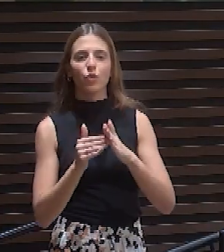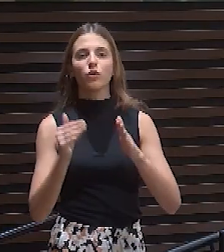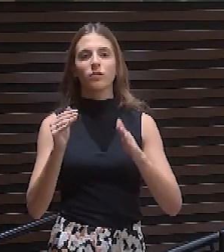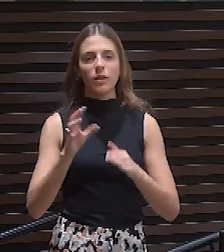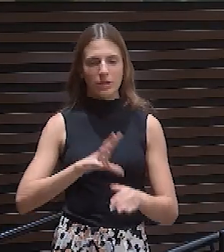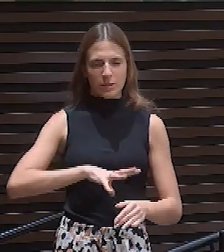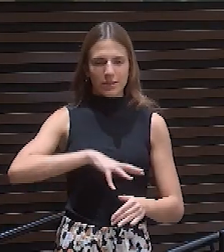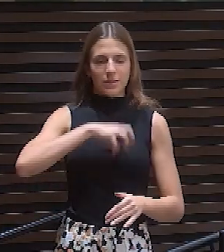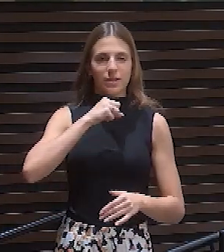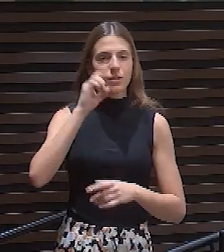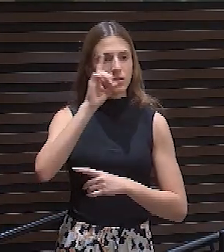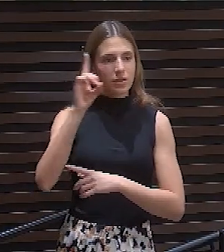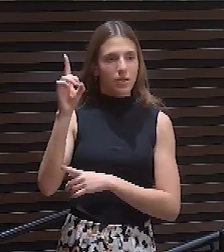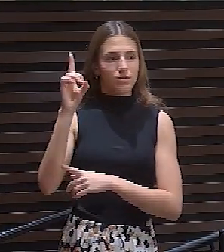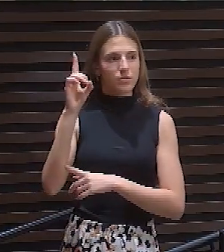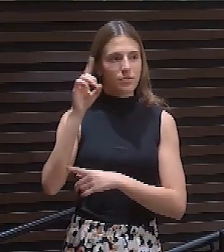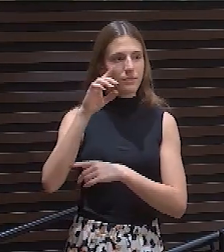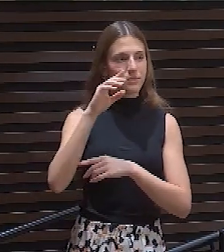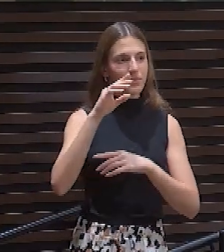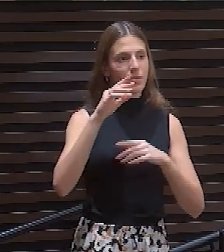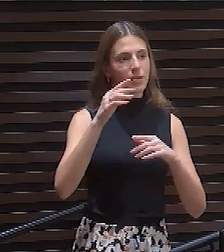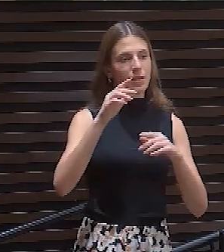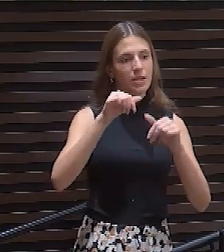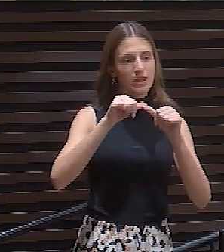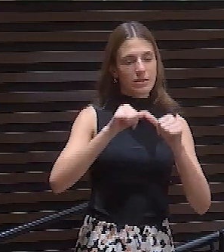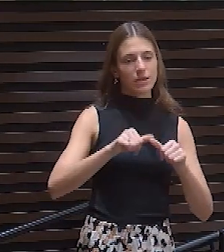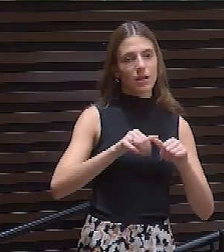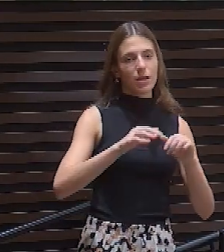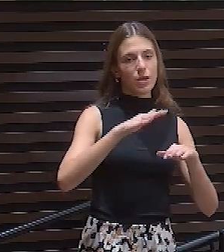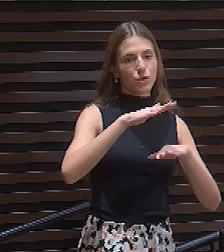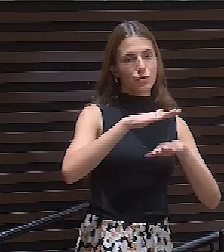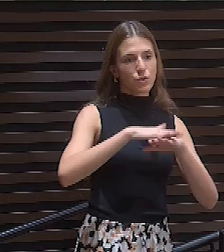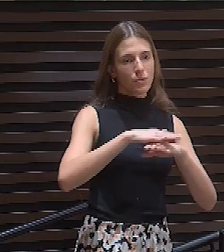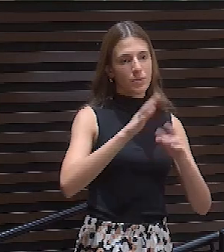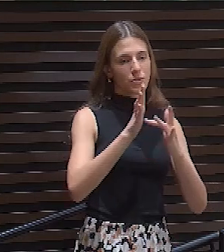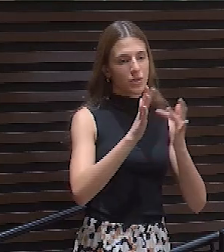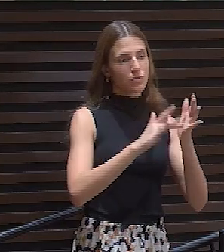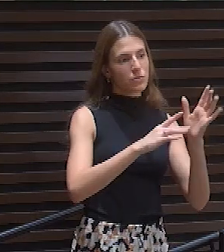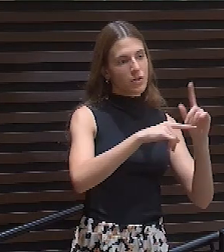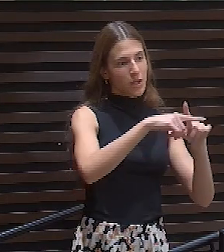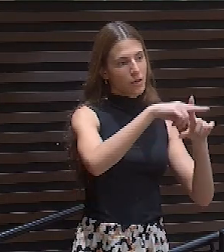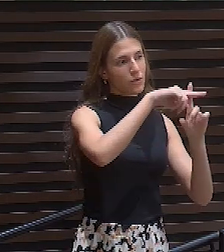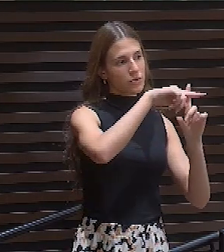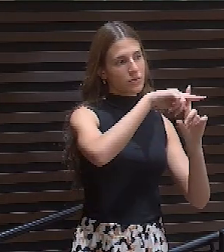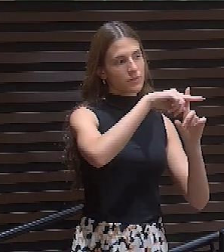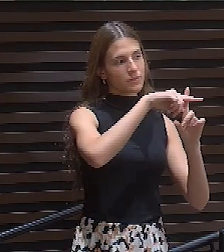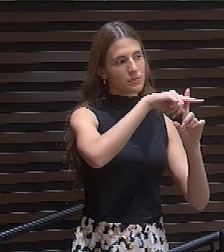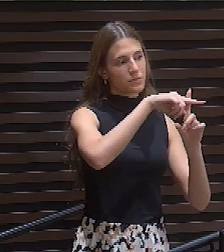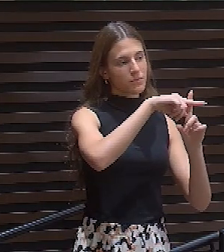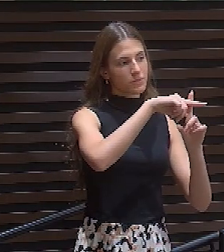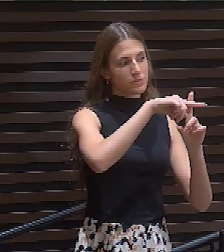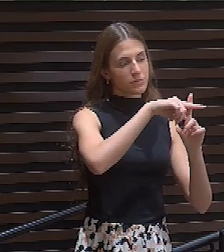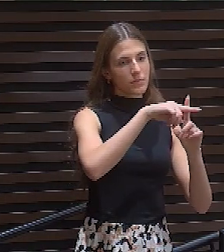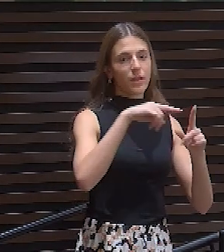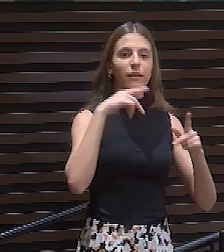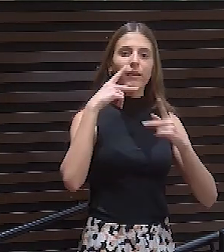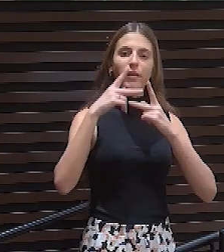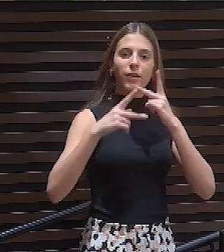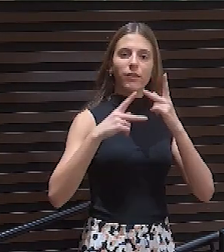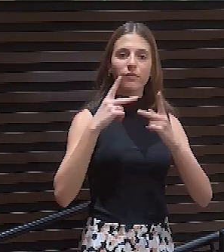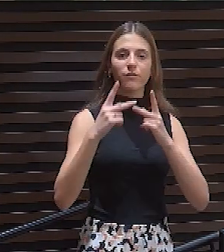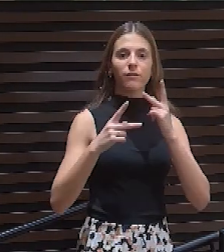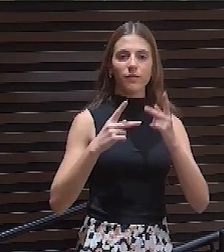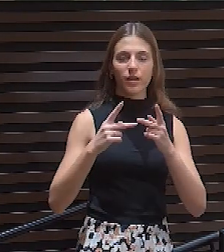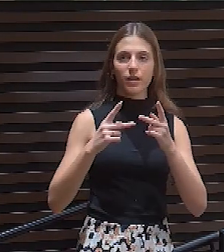mim, caiu sobre ele. E ele vai dizendo: tu me abates com todas as